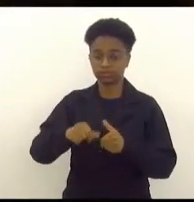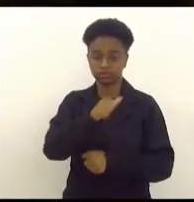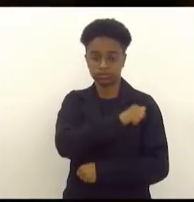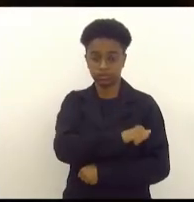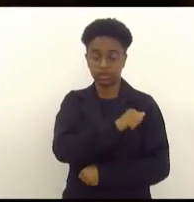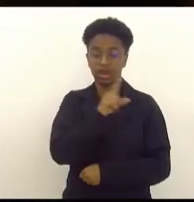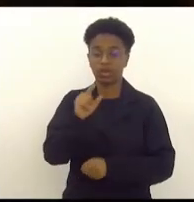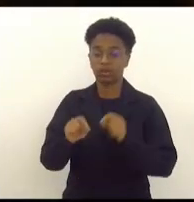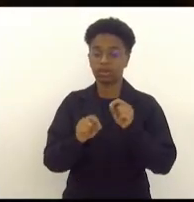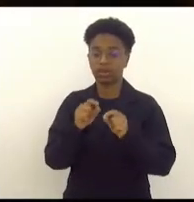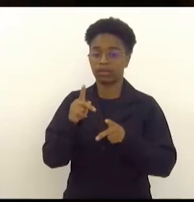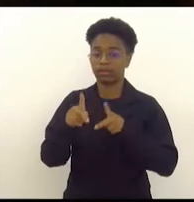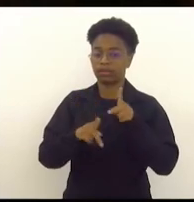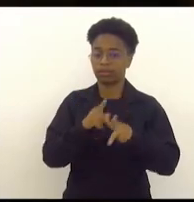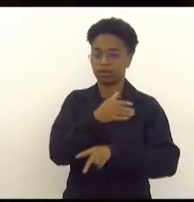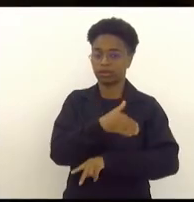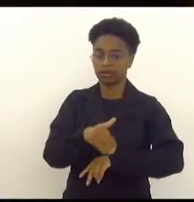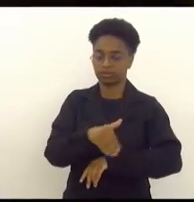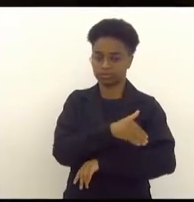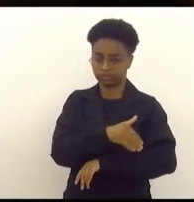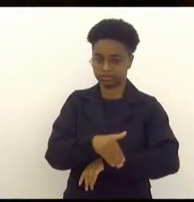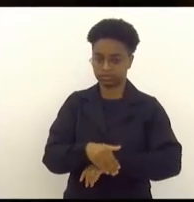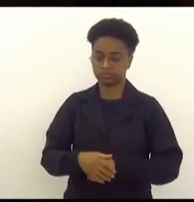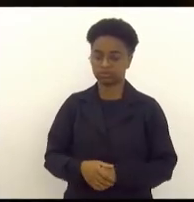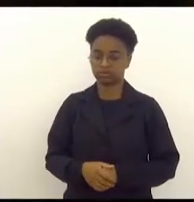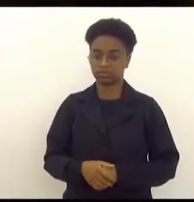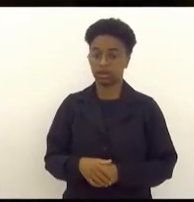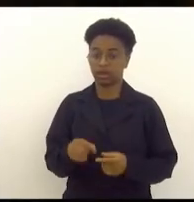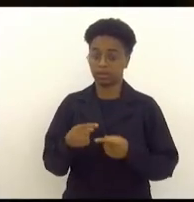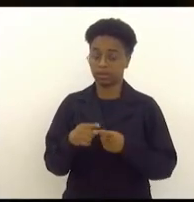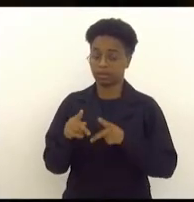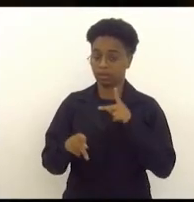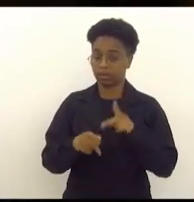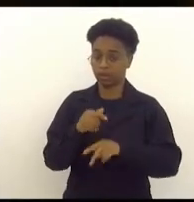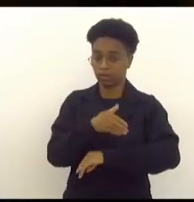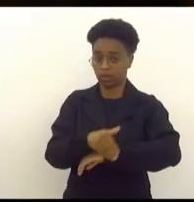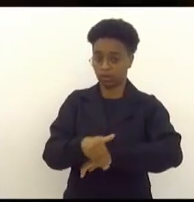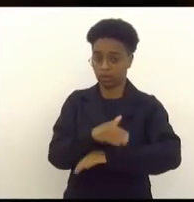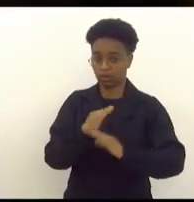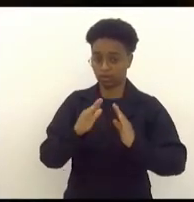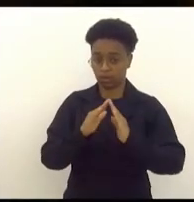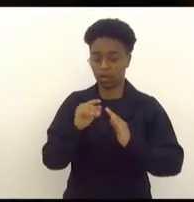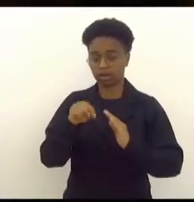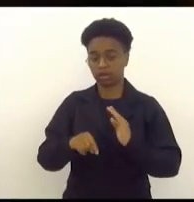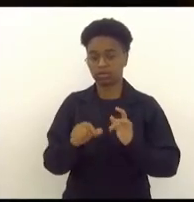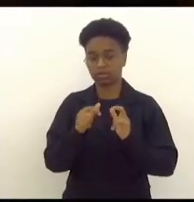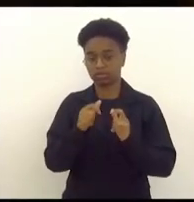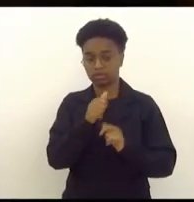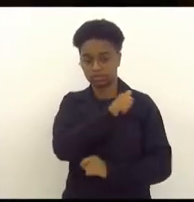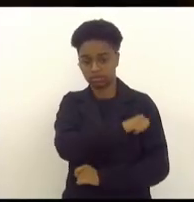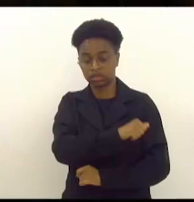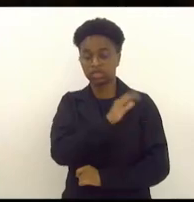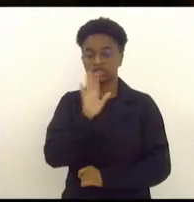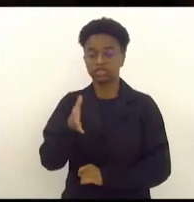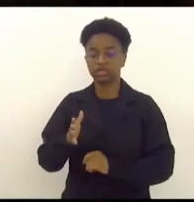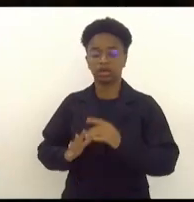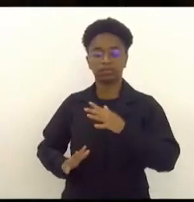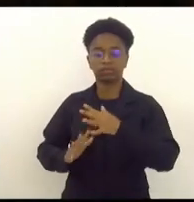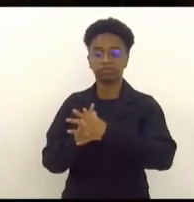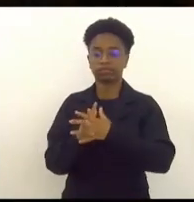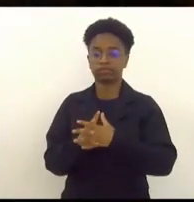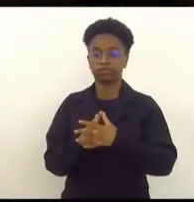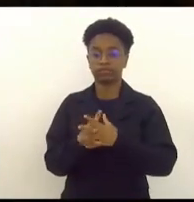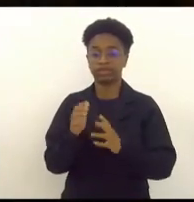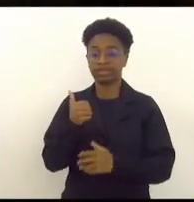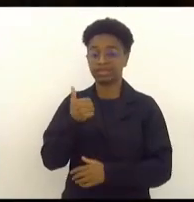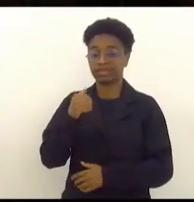de rua população de rua no estado do Rio de Janeiro numa cidade do Rio de Janeiro deputada Célia Jordão já ultrapassou a marca de